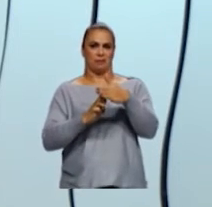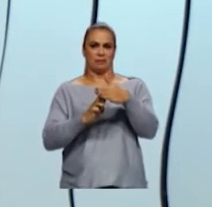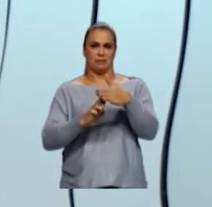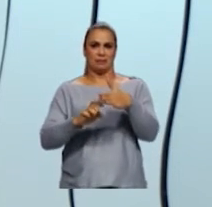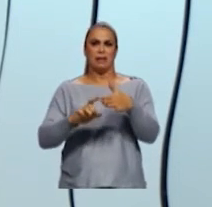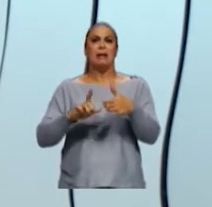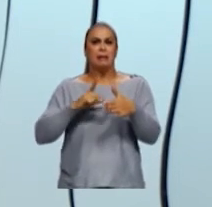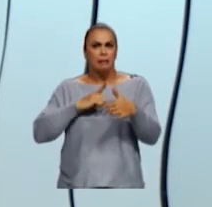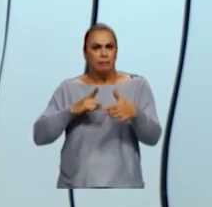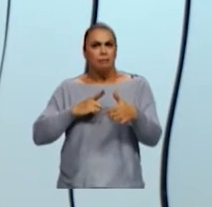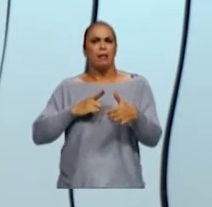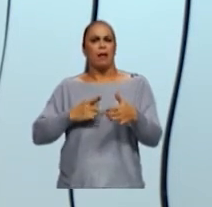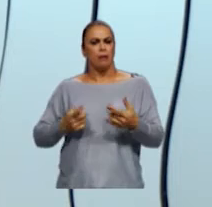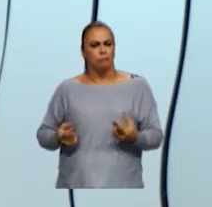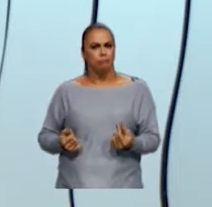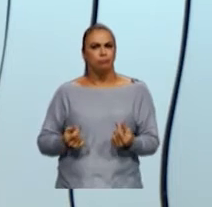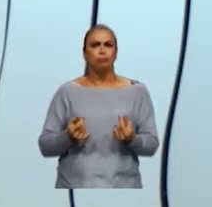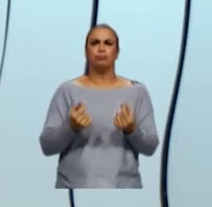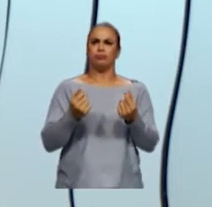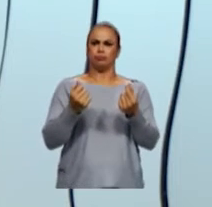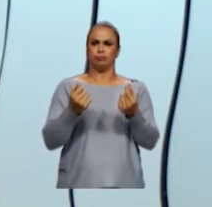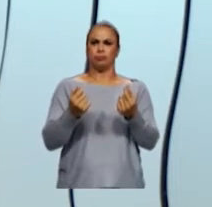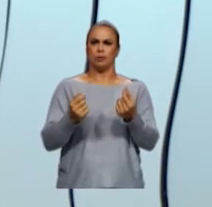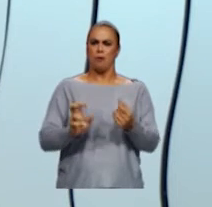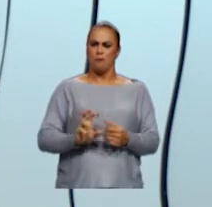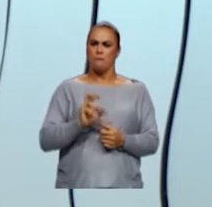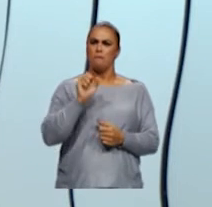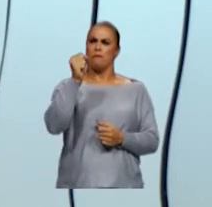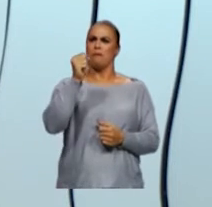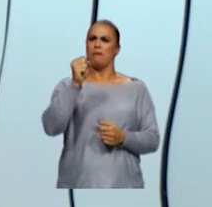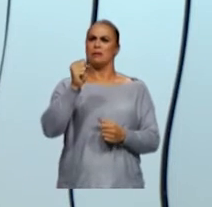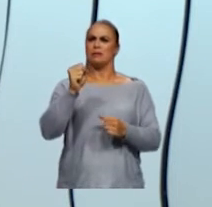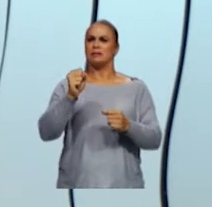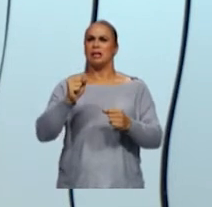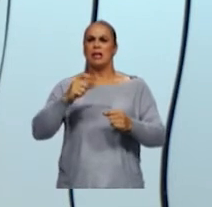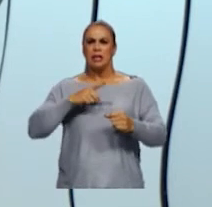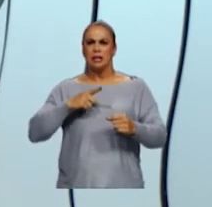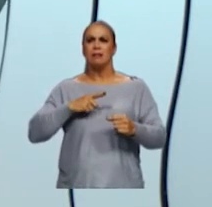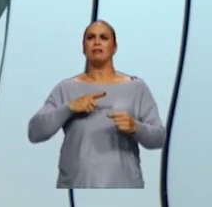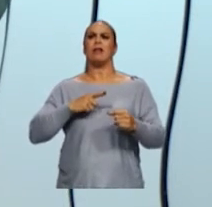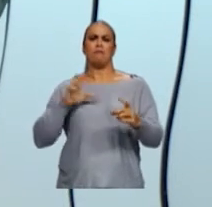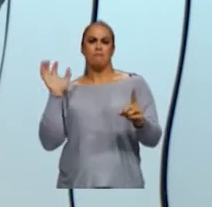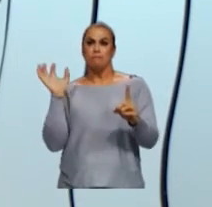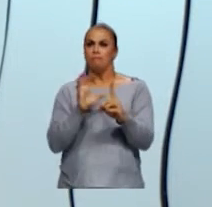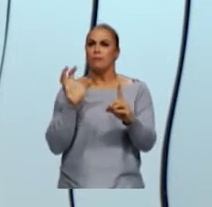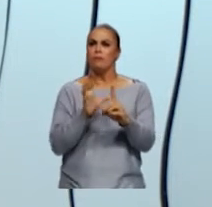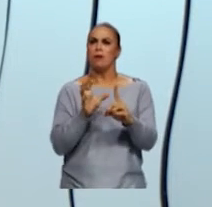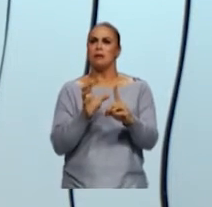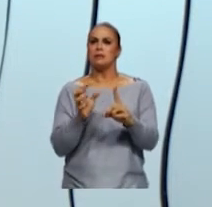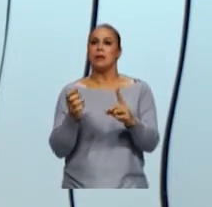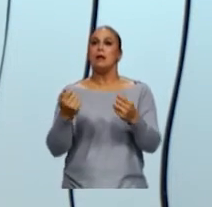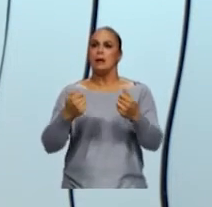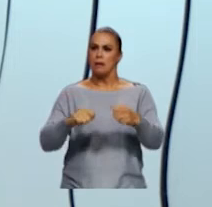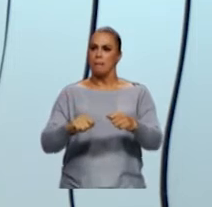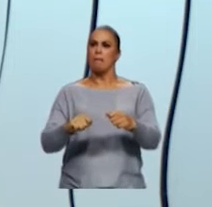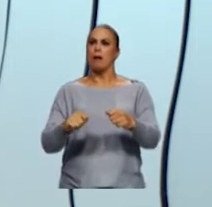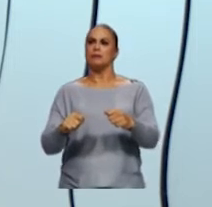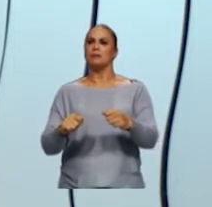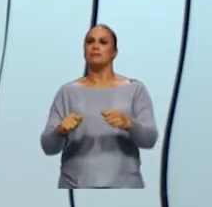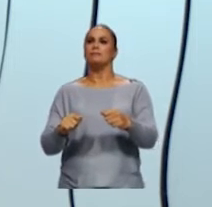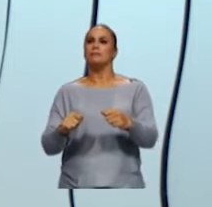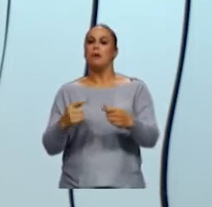maior capital, uma maior força para concorrer nesse mercado, que acaba sendo um